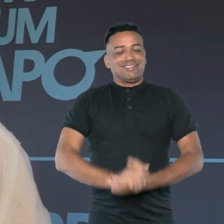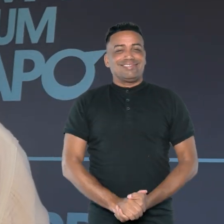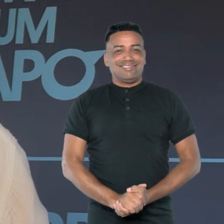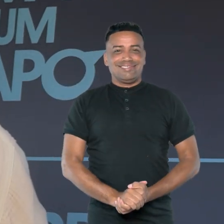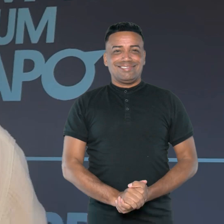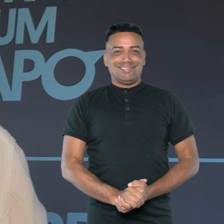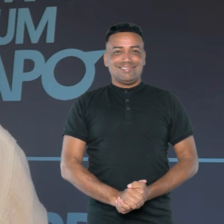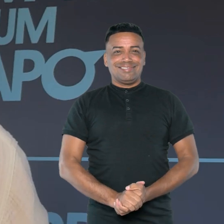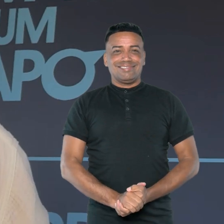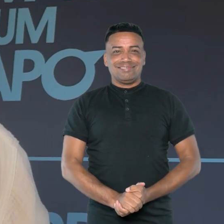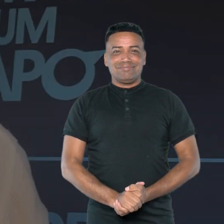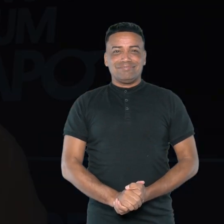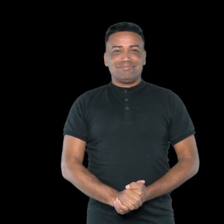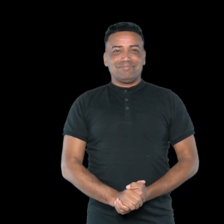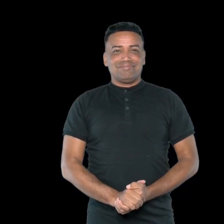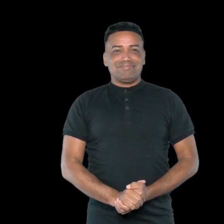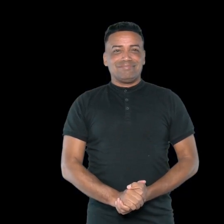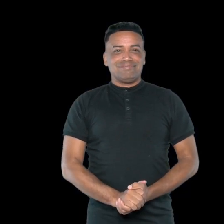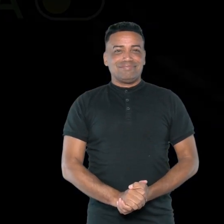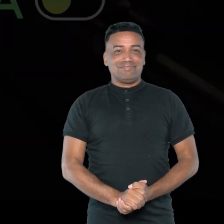com o Rafael.